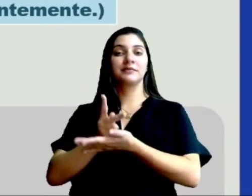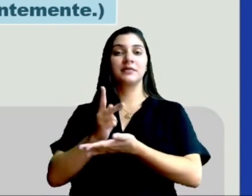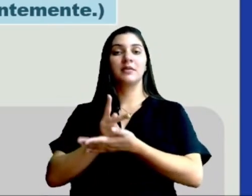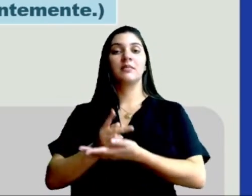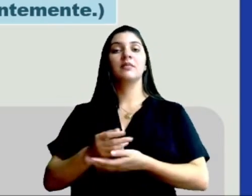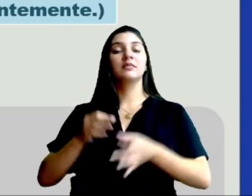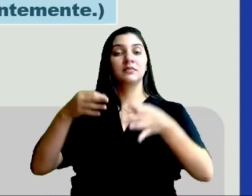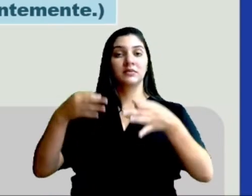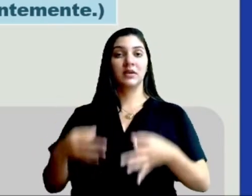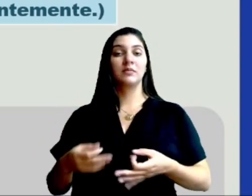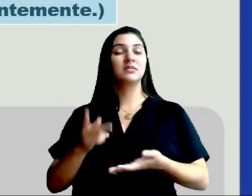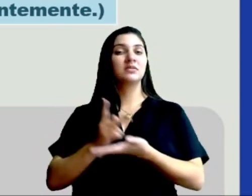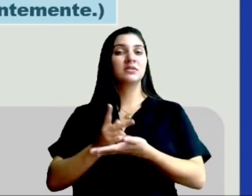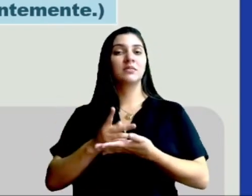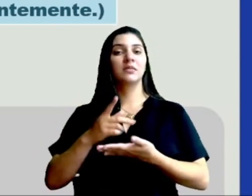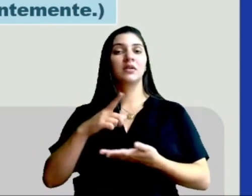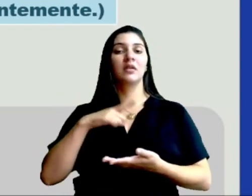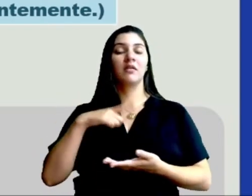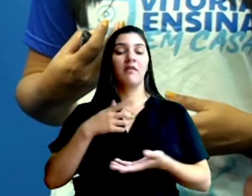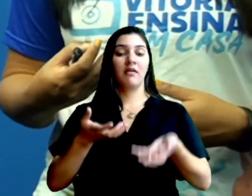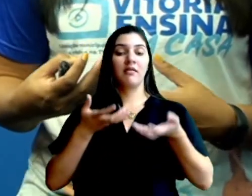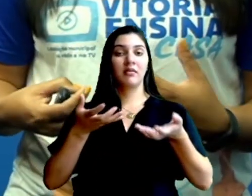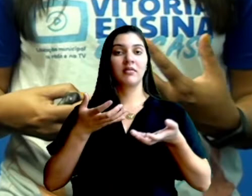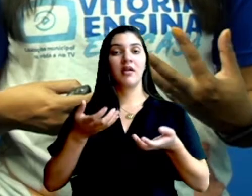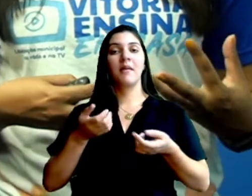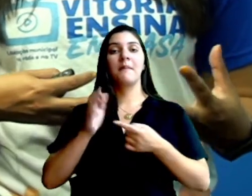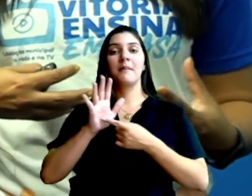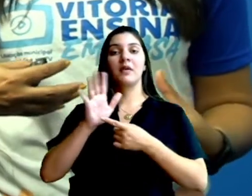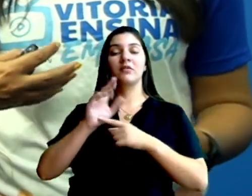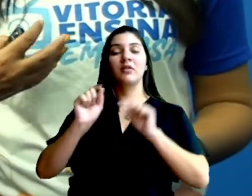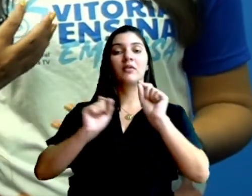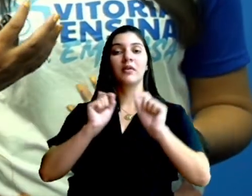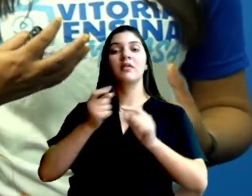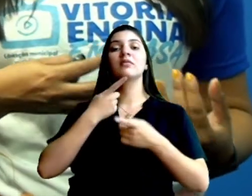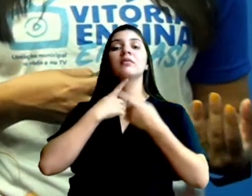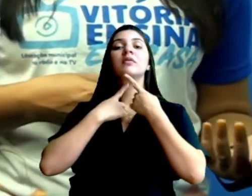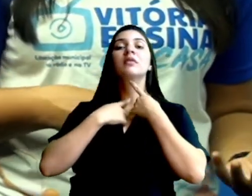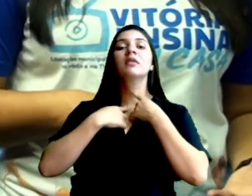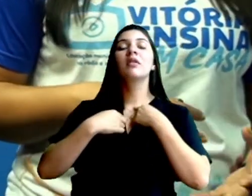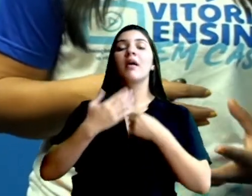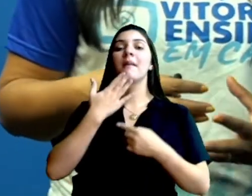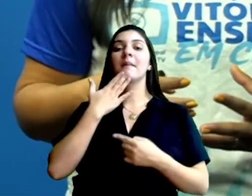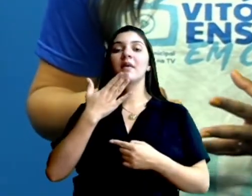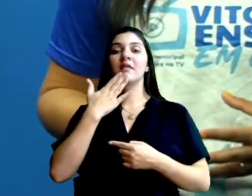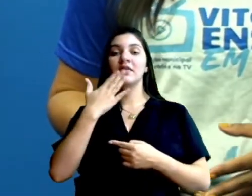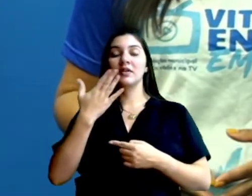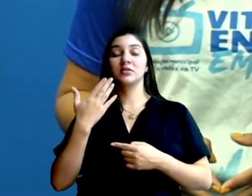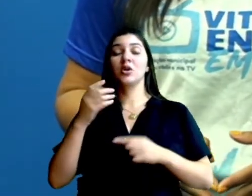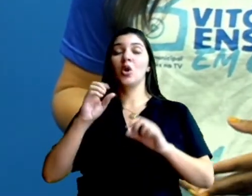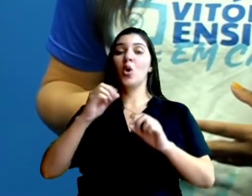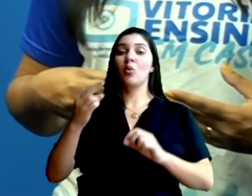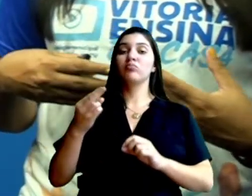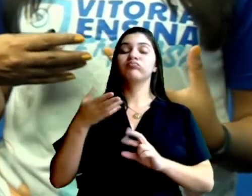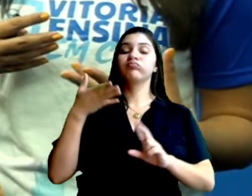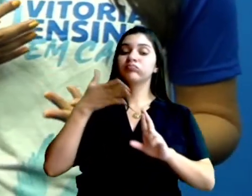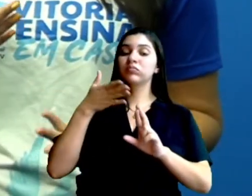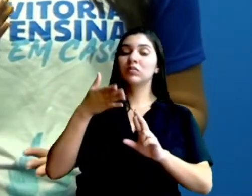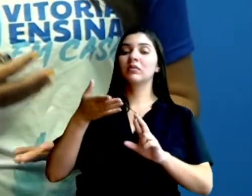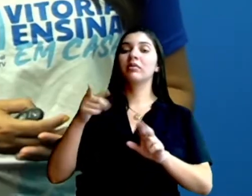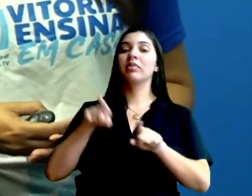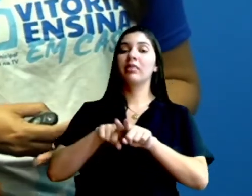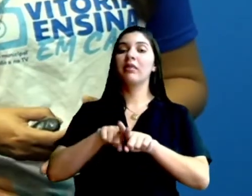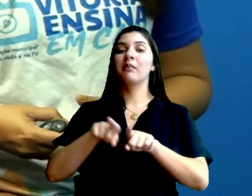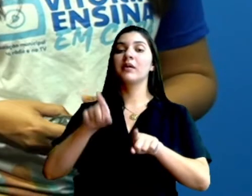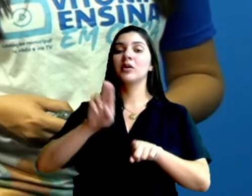frequentemente. Certo? Então, sempre que a gente quiser expressar um desejo, uma preferência ou uma recomendação, a gente